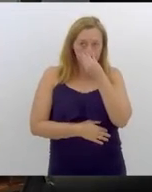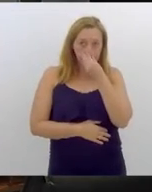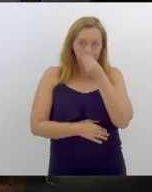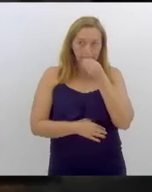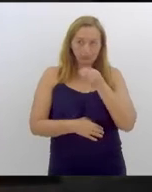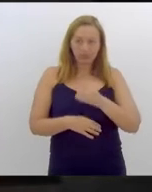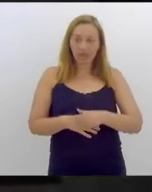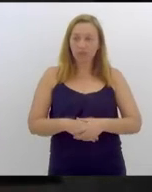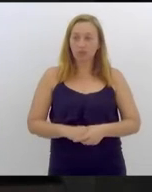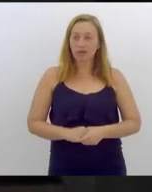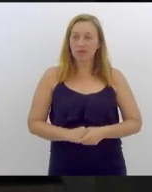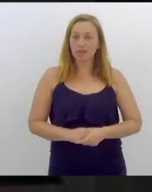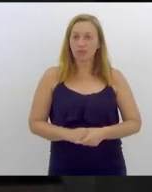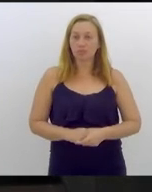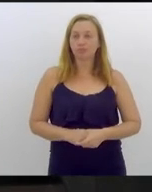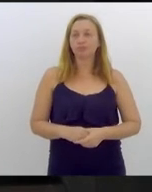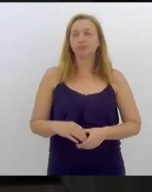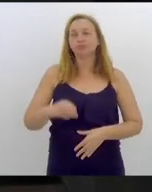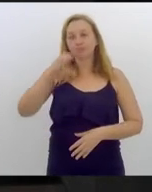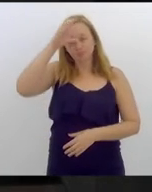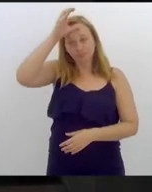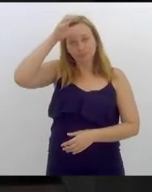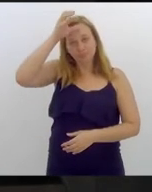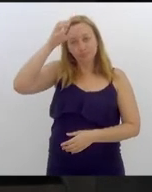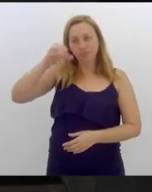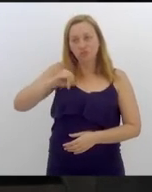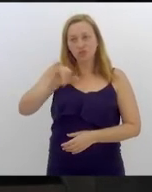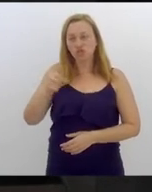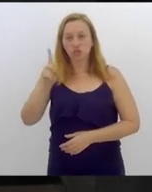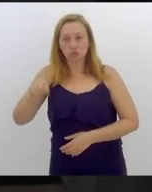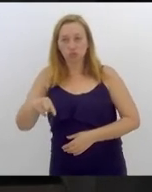deputada tia Ju